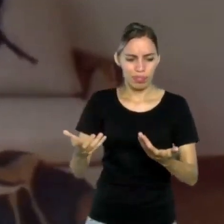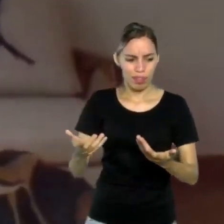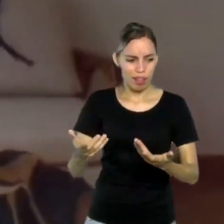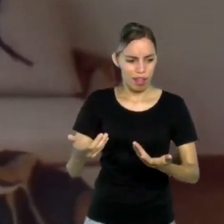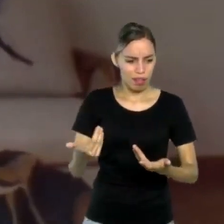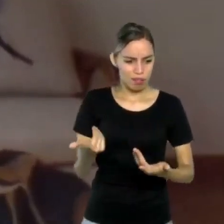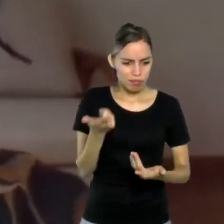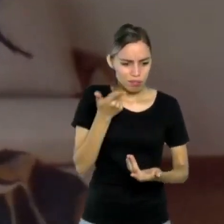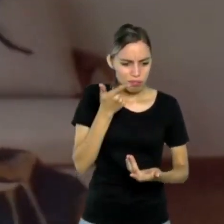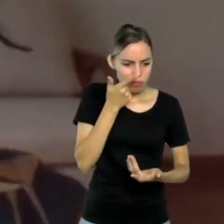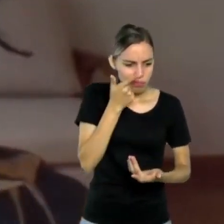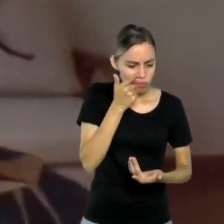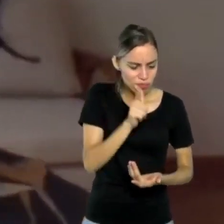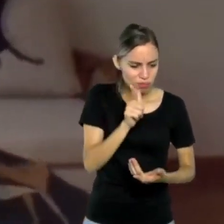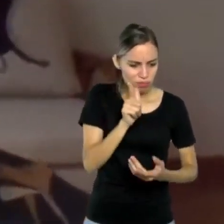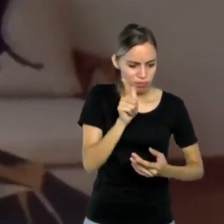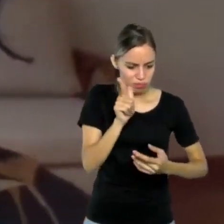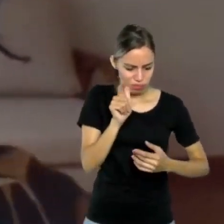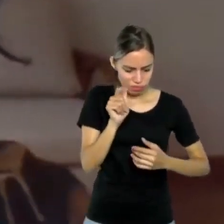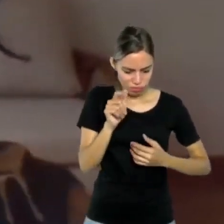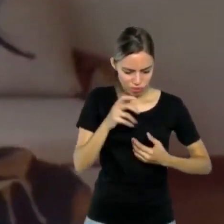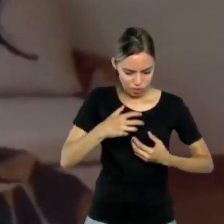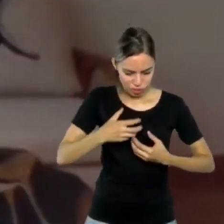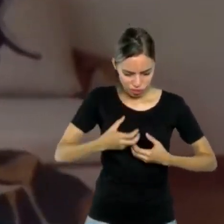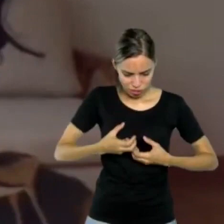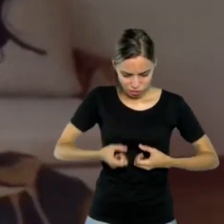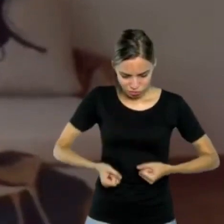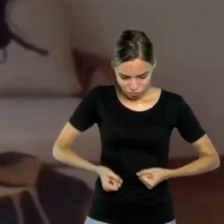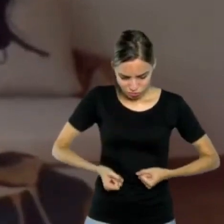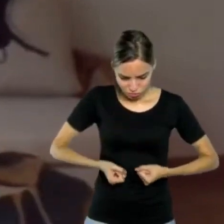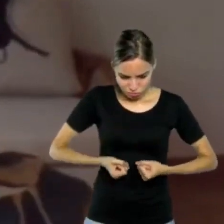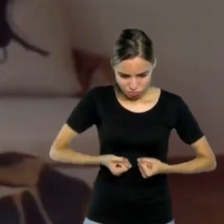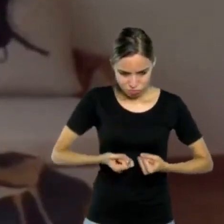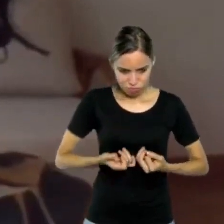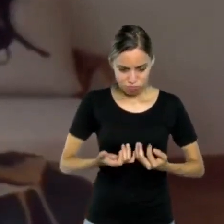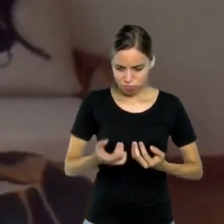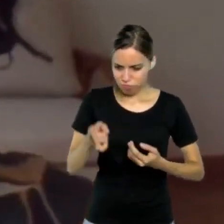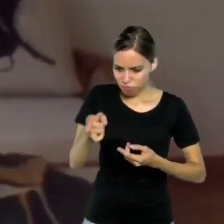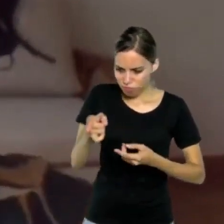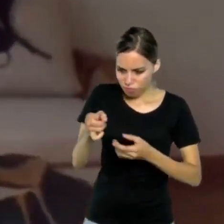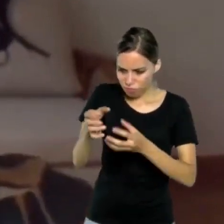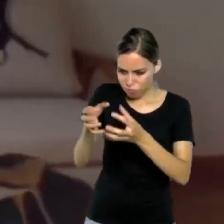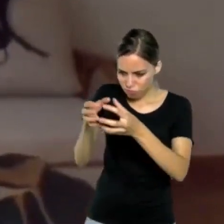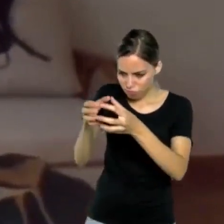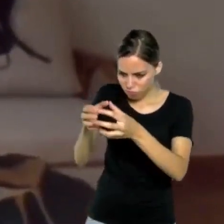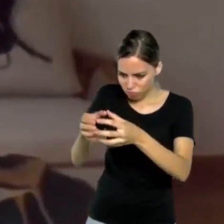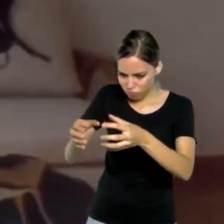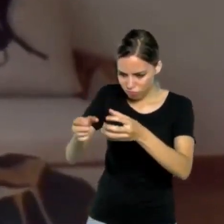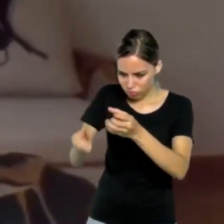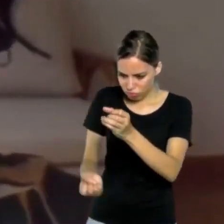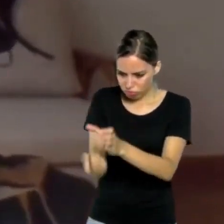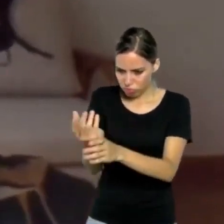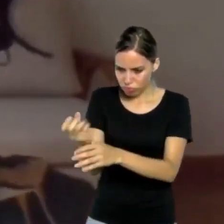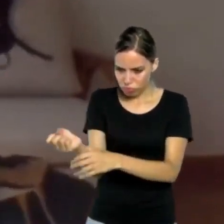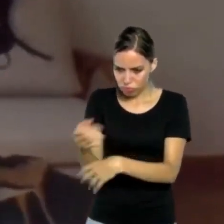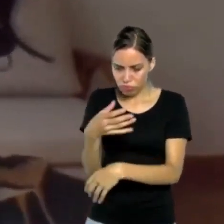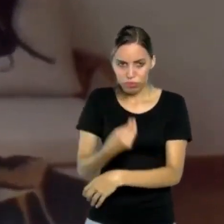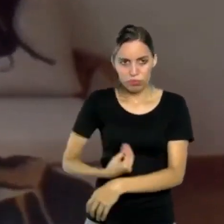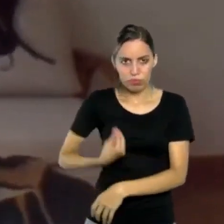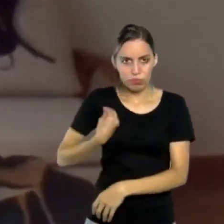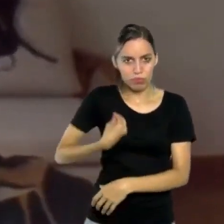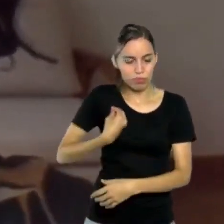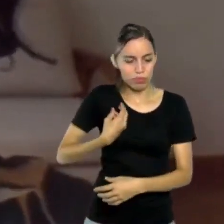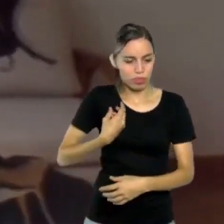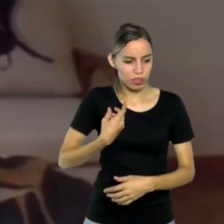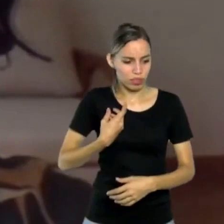produzir a rachadura necessária para brotar através da dureza de uma casca de ovo. Amanhã, outro risco. Debaixo da